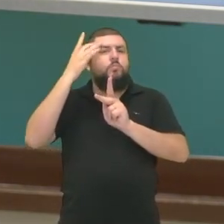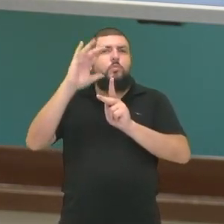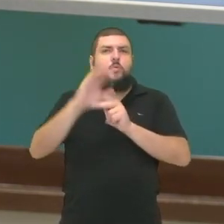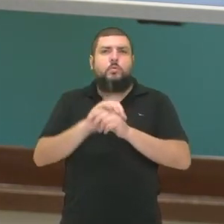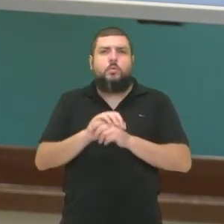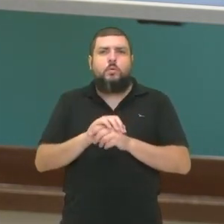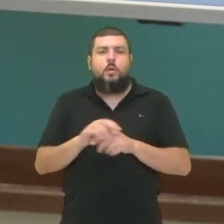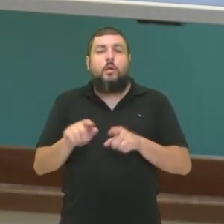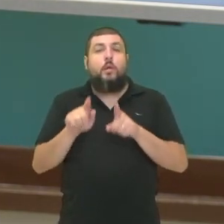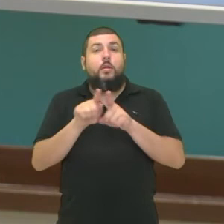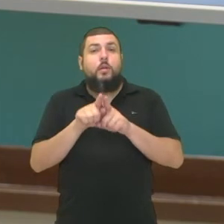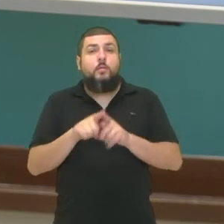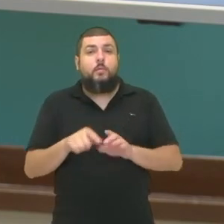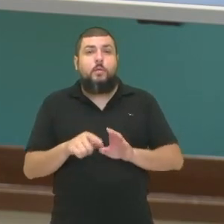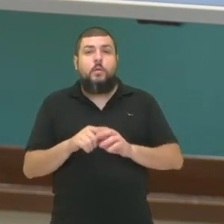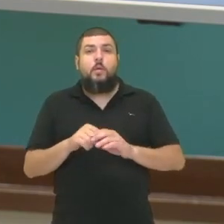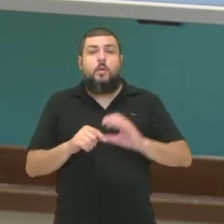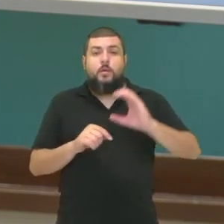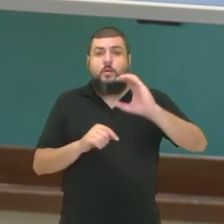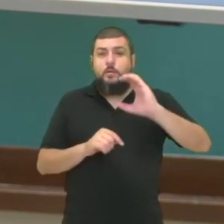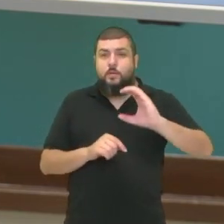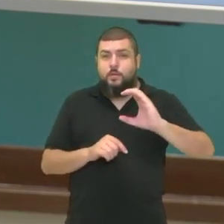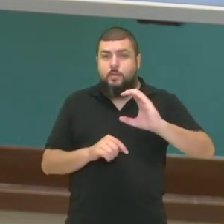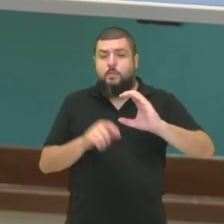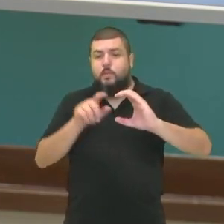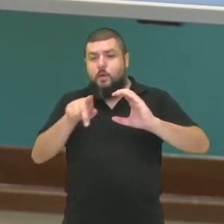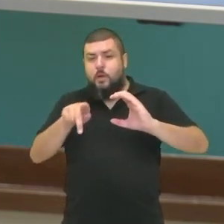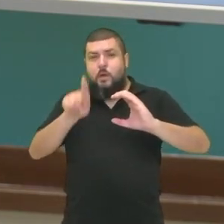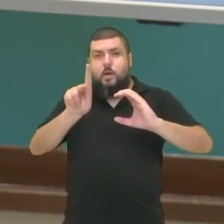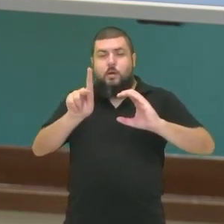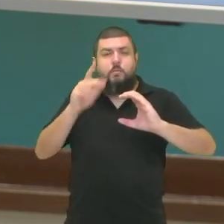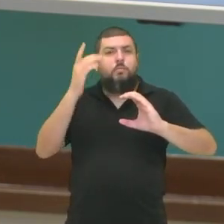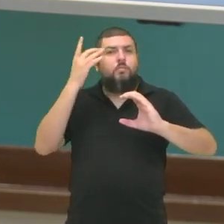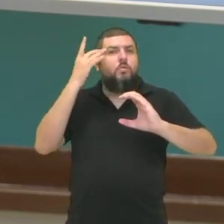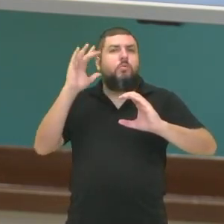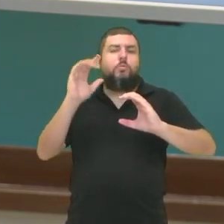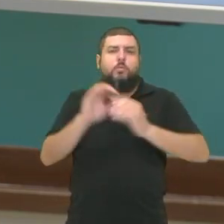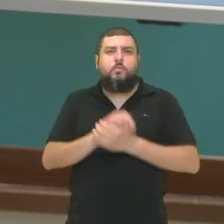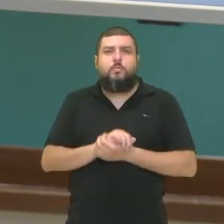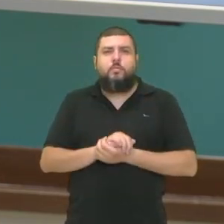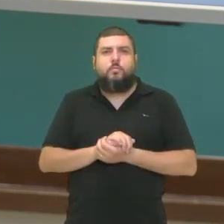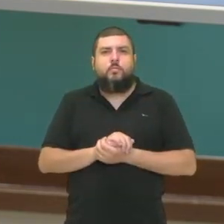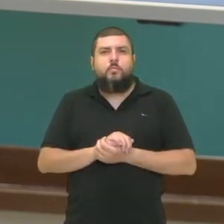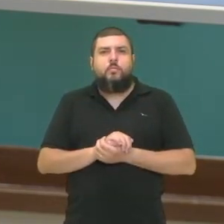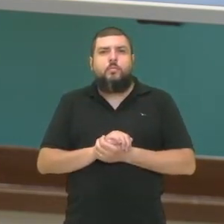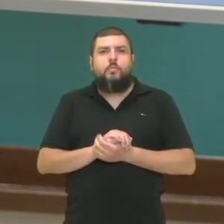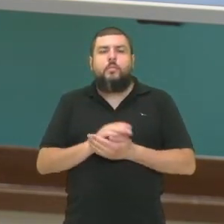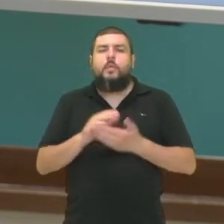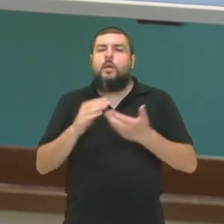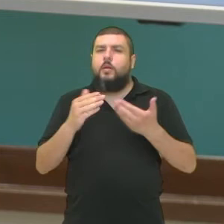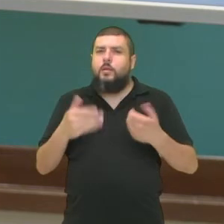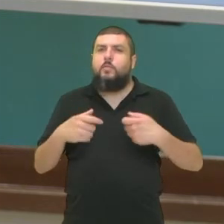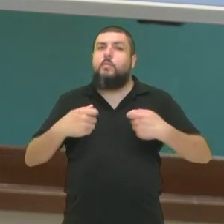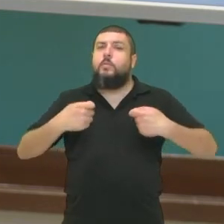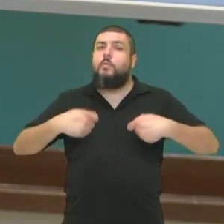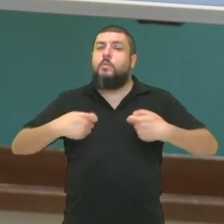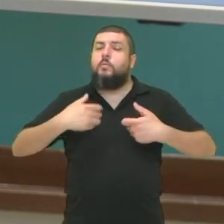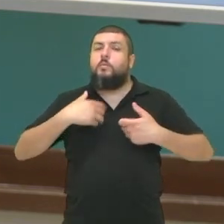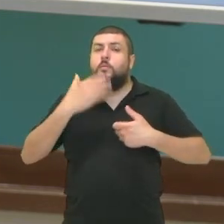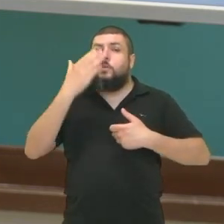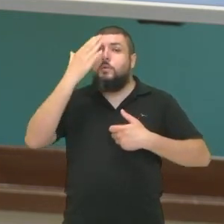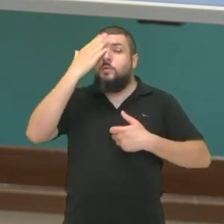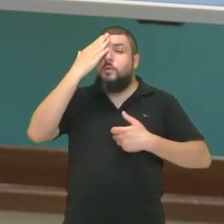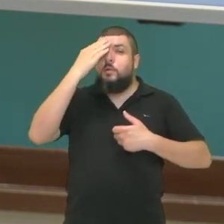conheço também a abscissa de C, que também é K. Então, este valor é o que eu preciso saber para